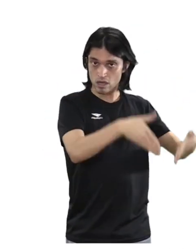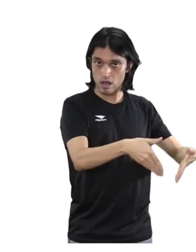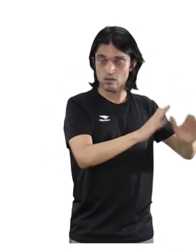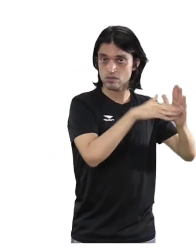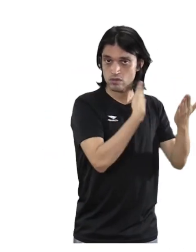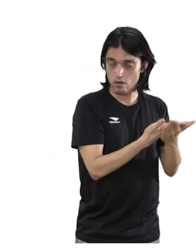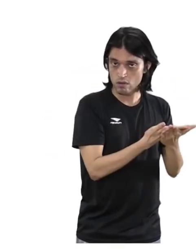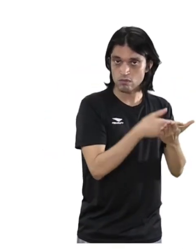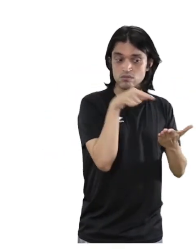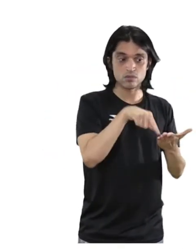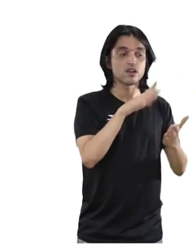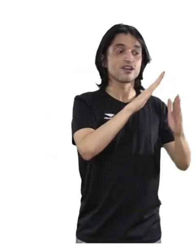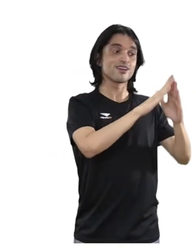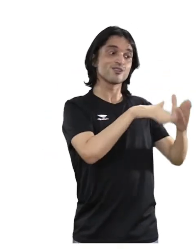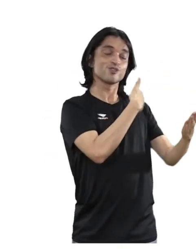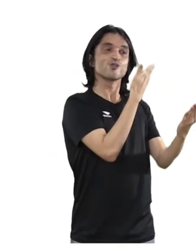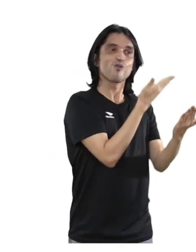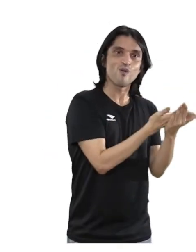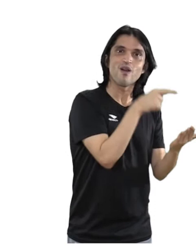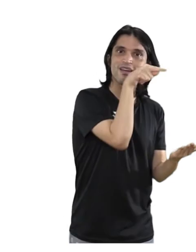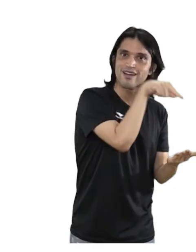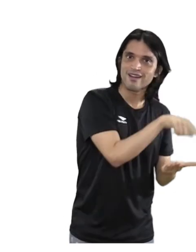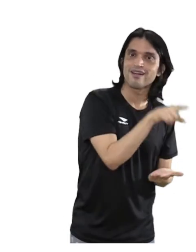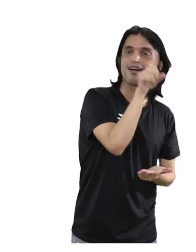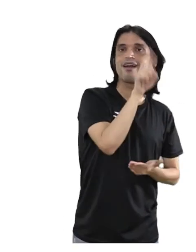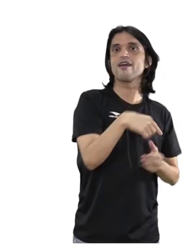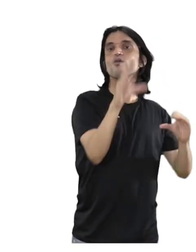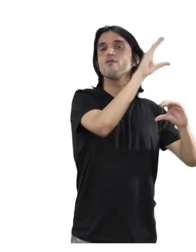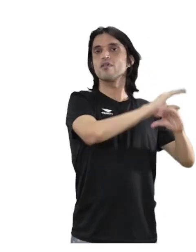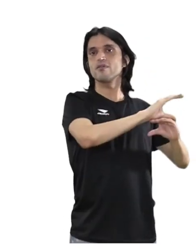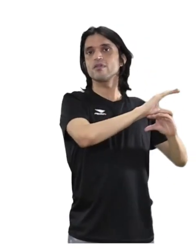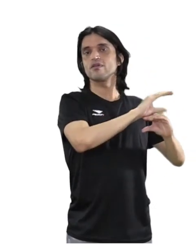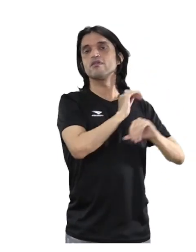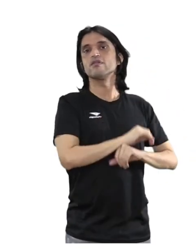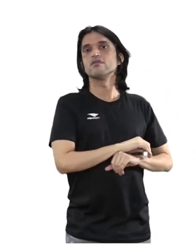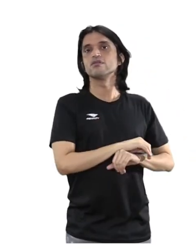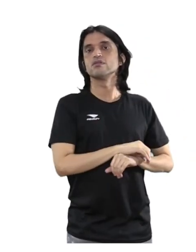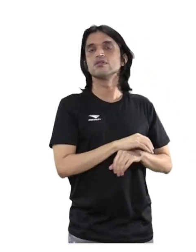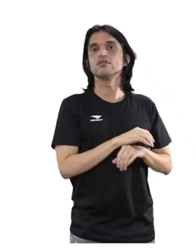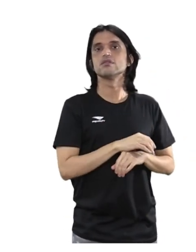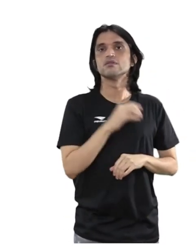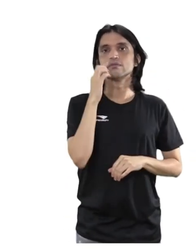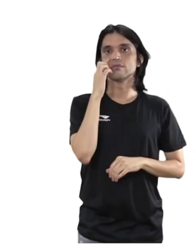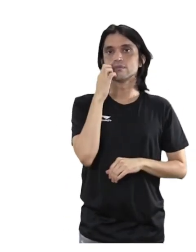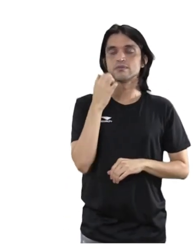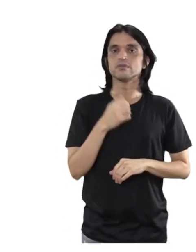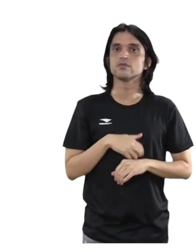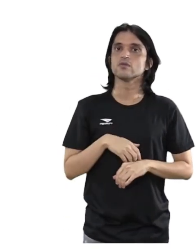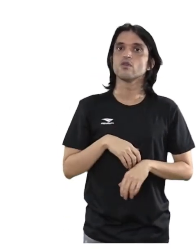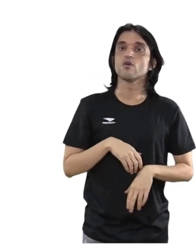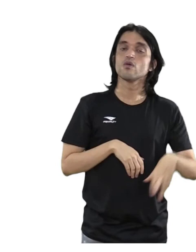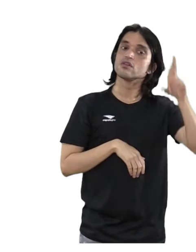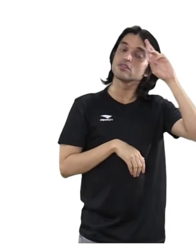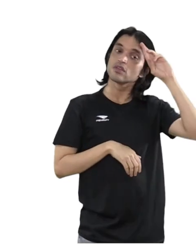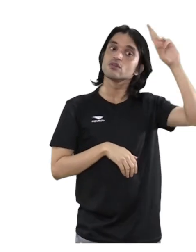meu complemento. E é um adjunto adverbial. De transitivos diretos, tem o diretor convocou os alunos para uma